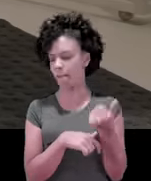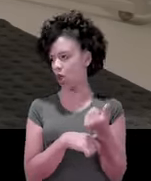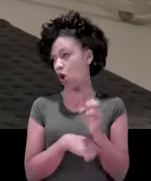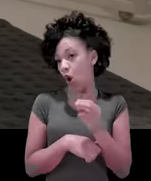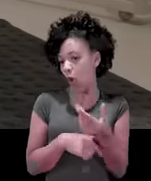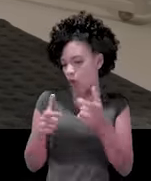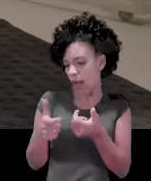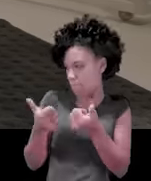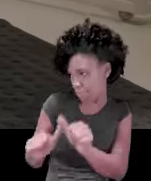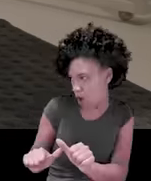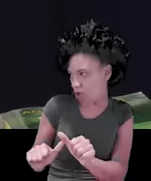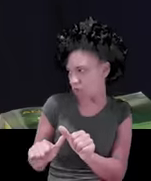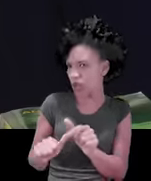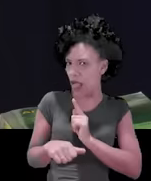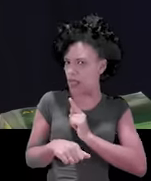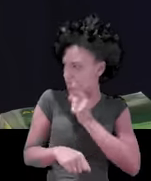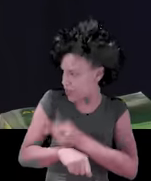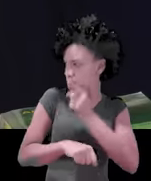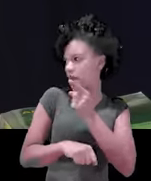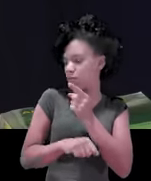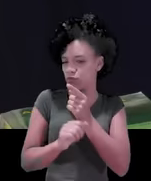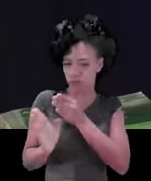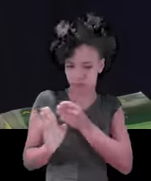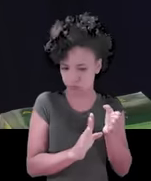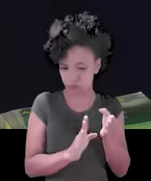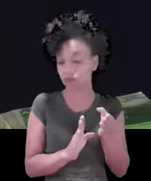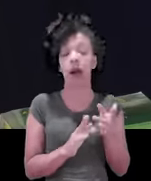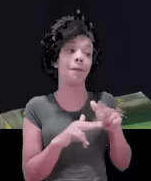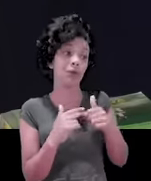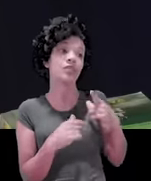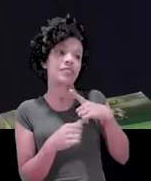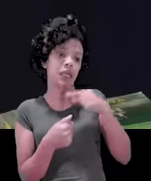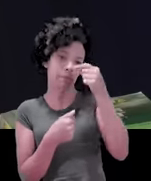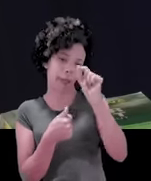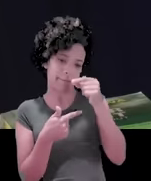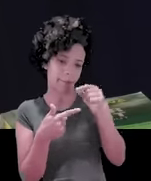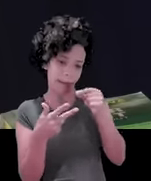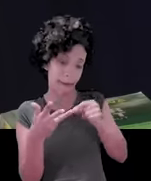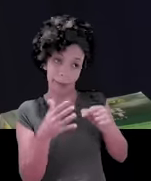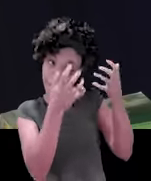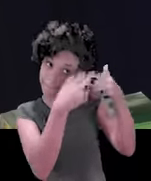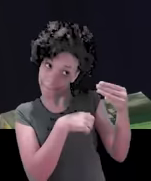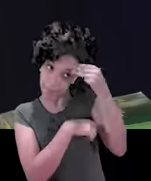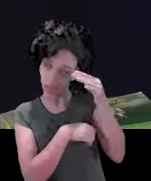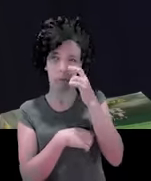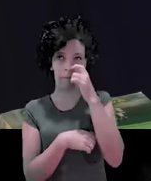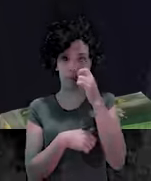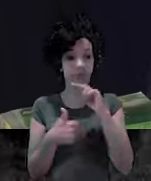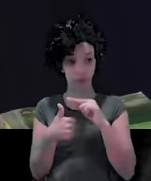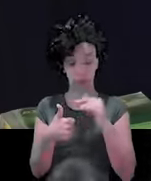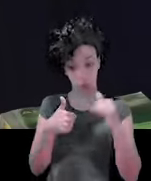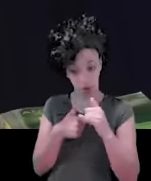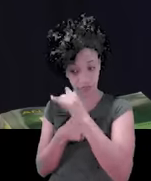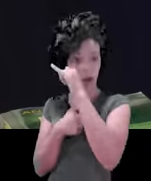menos pior você deve esse tempo né então é esse por isso que a gente tem esse chá que existe mental primeiro voa